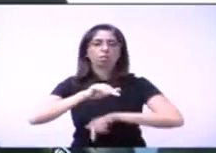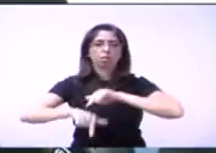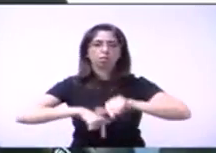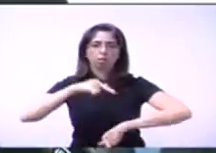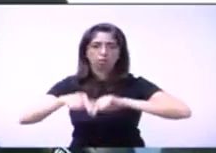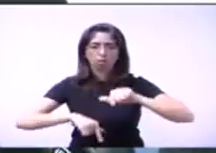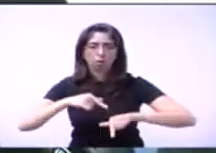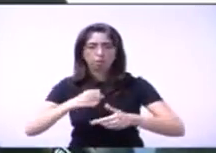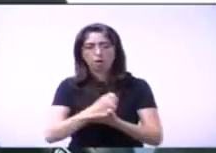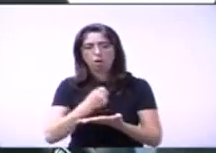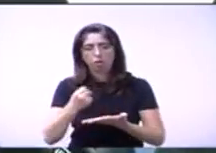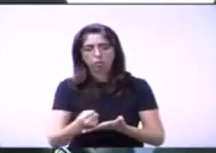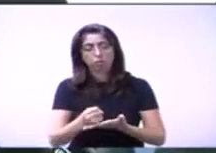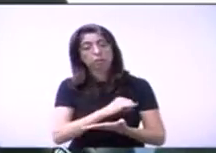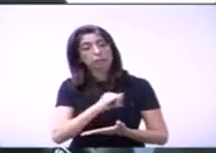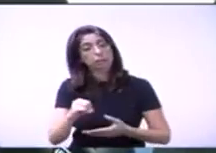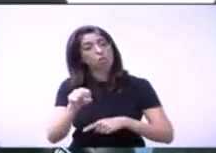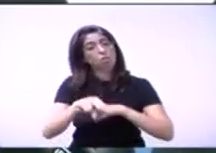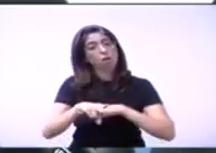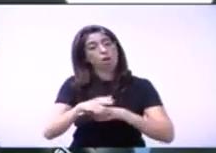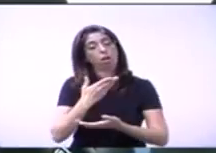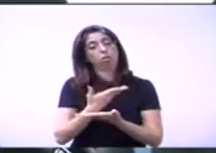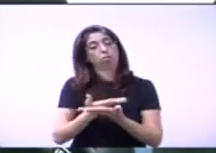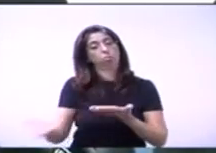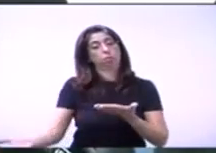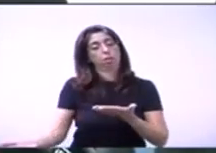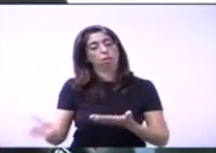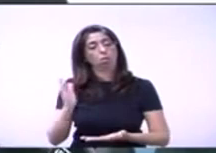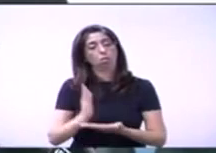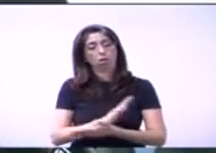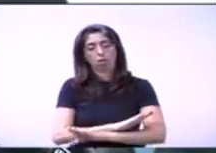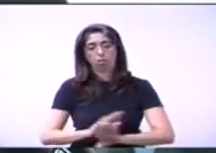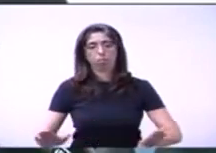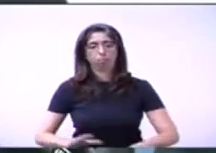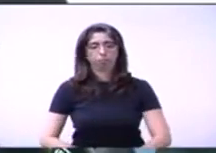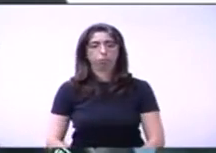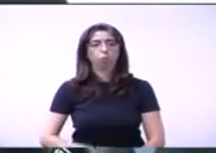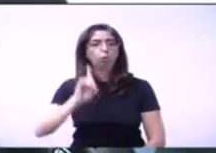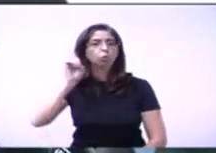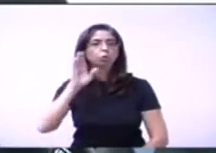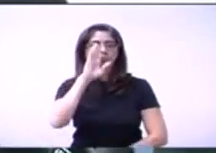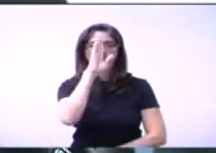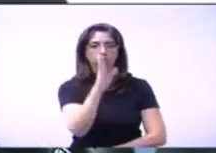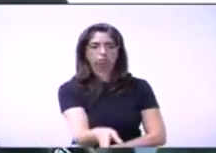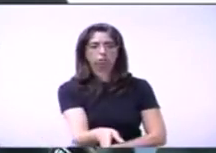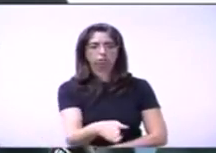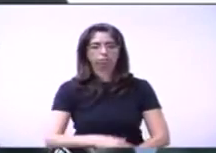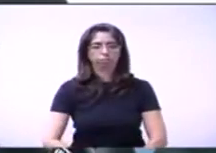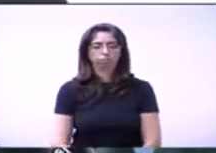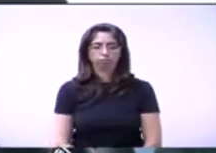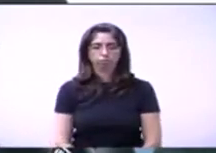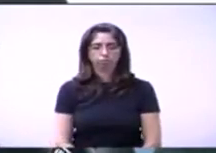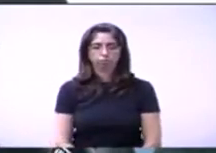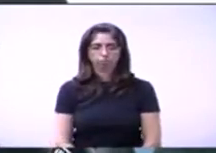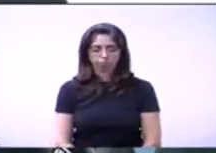trabalho sob pena de perda da vaga em período integral. 134, do vereador Flávio